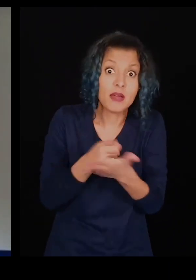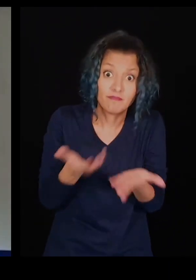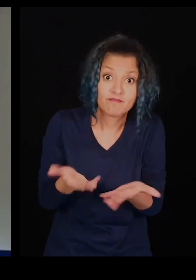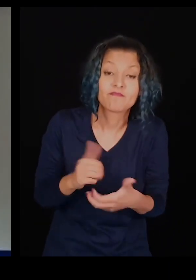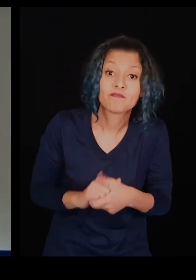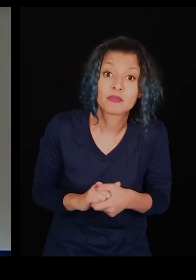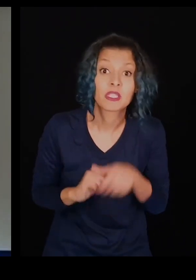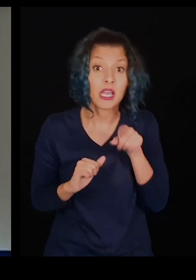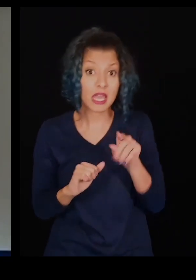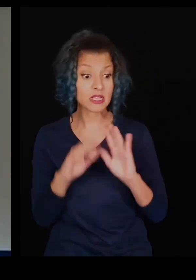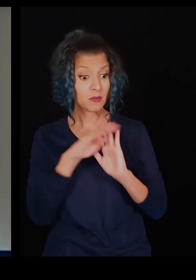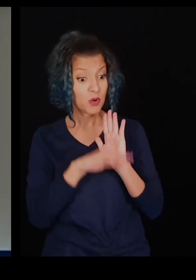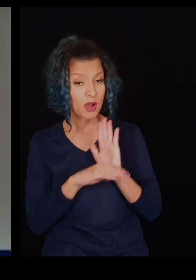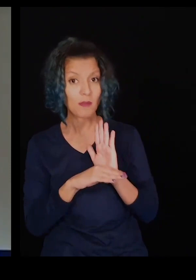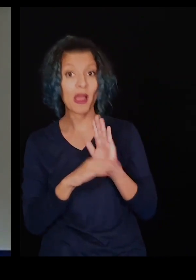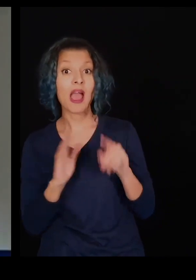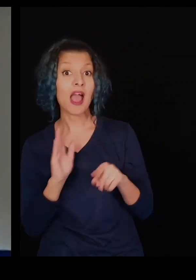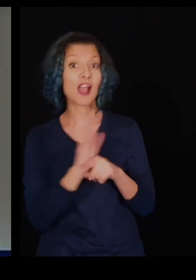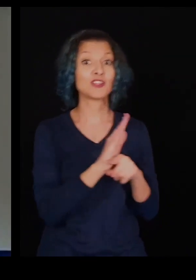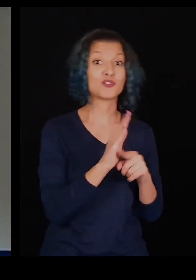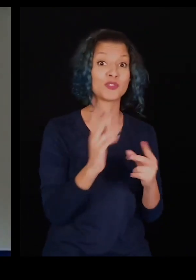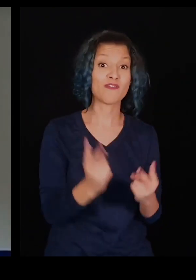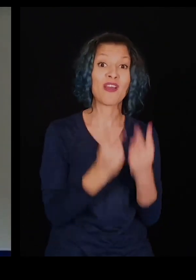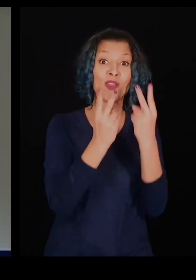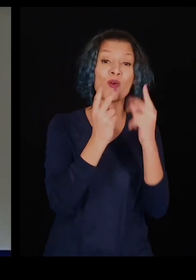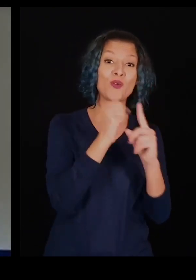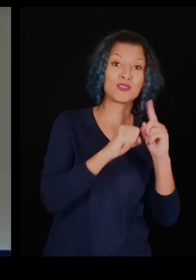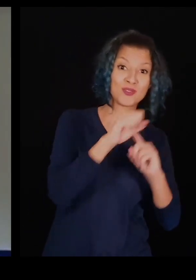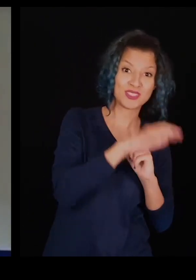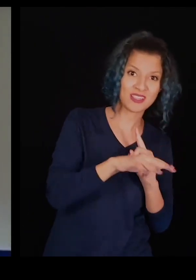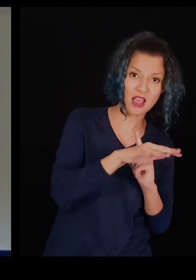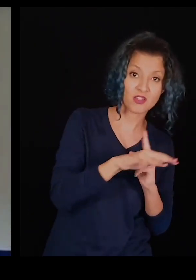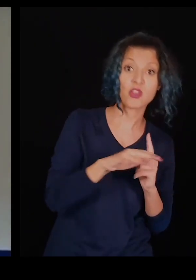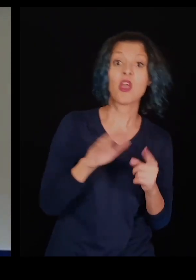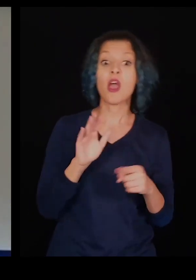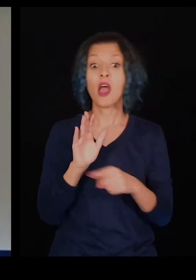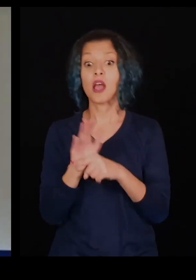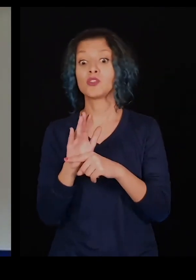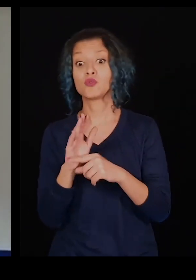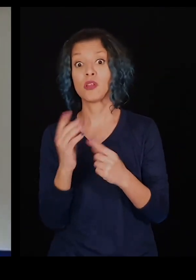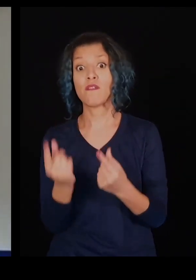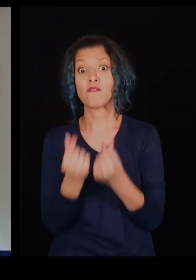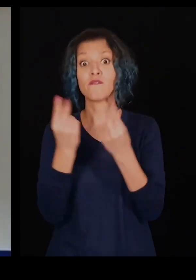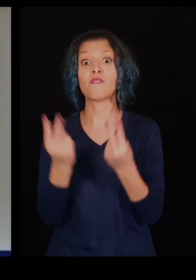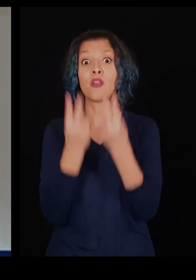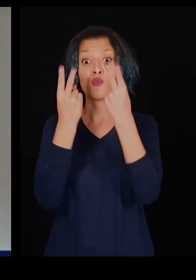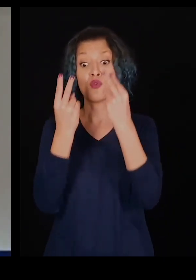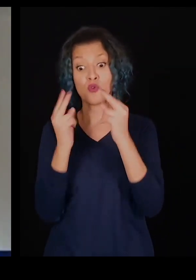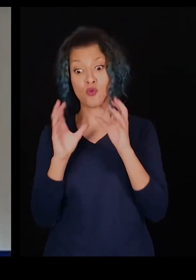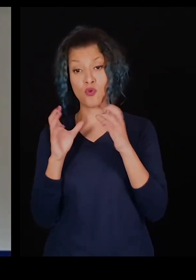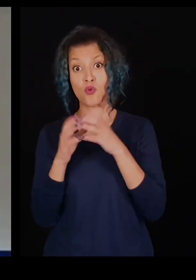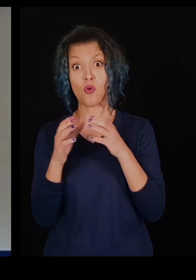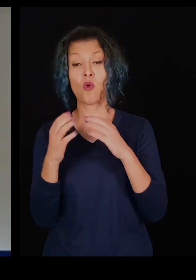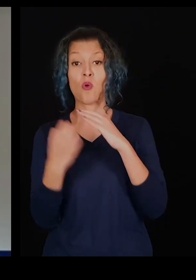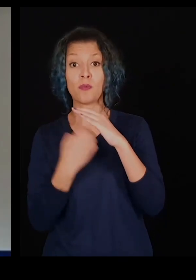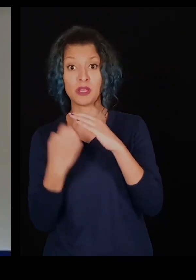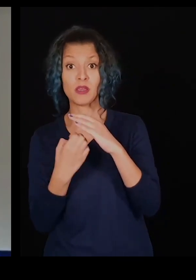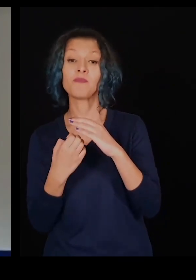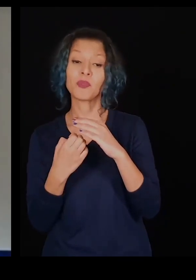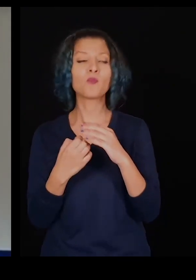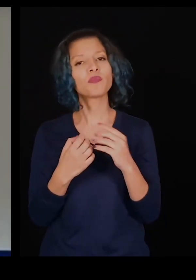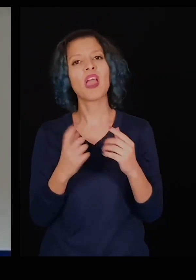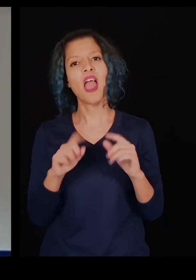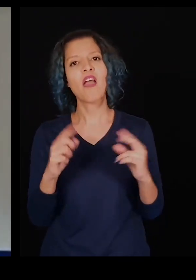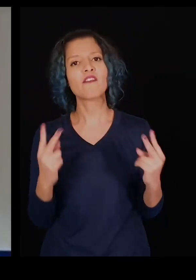gera valor para a comunidade, gera valor para a companhia, é um exemplo bem-sucedido de valor compartilhado. E, só para